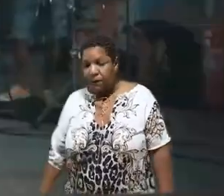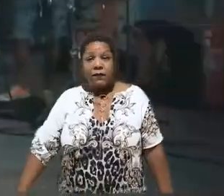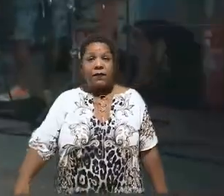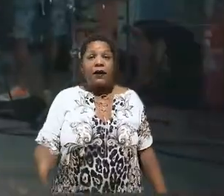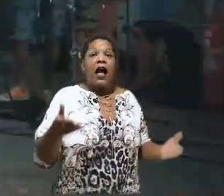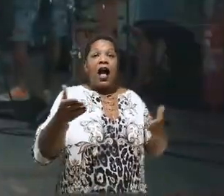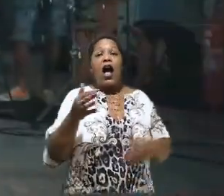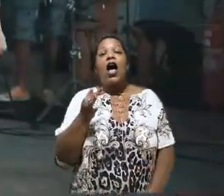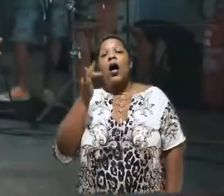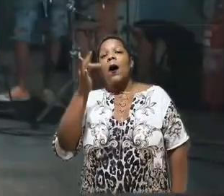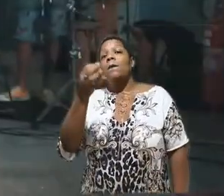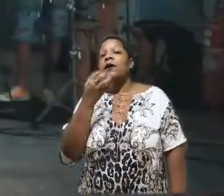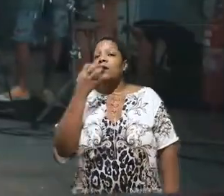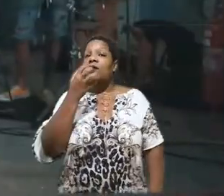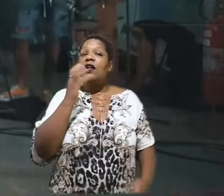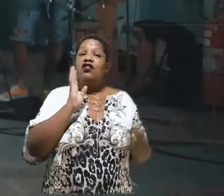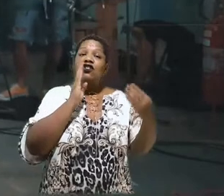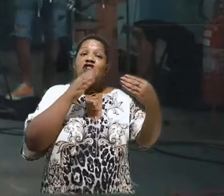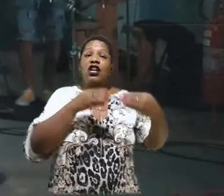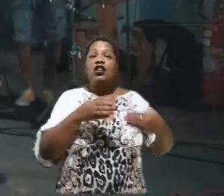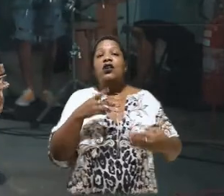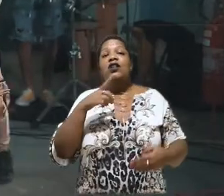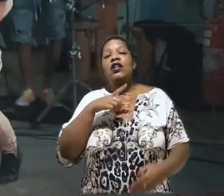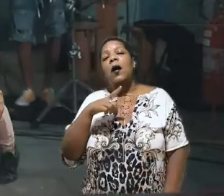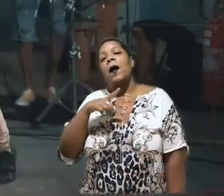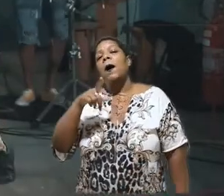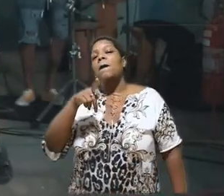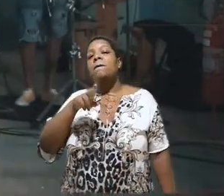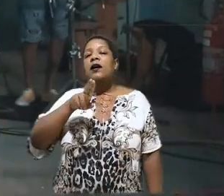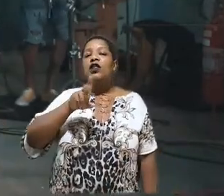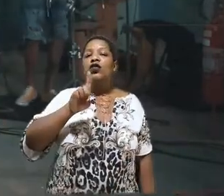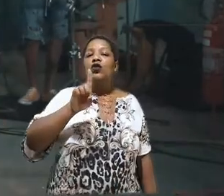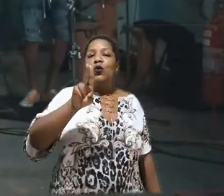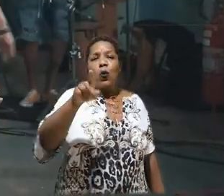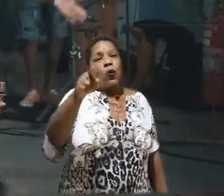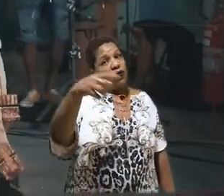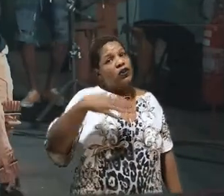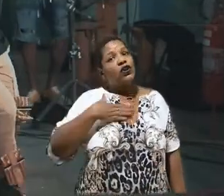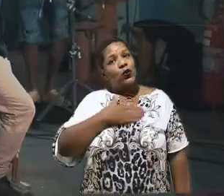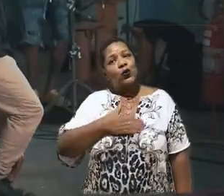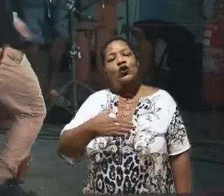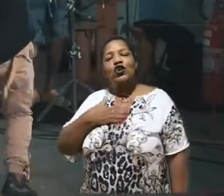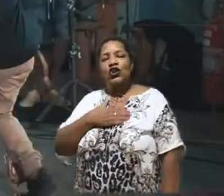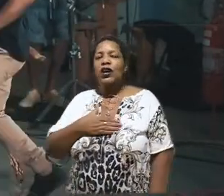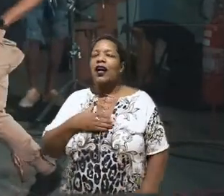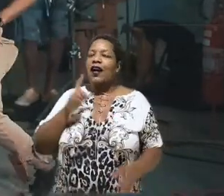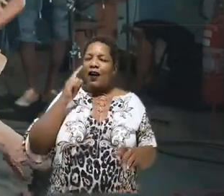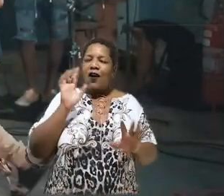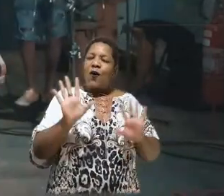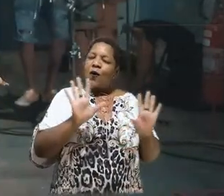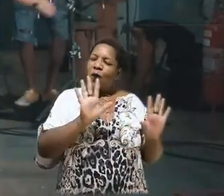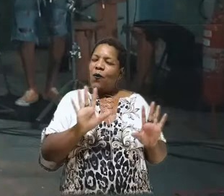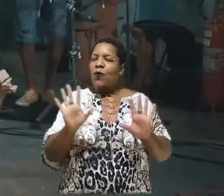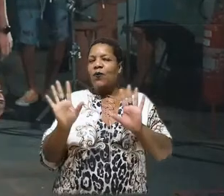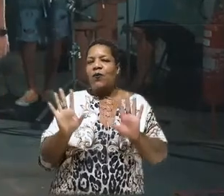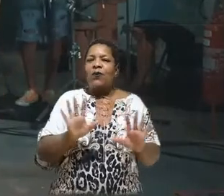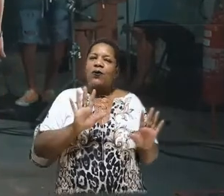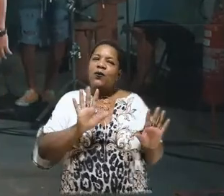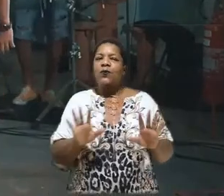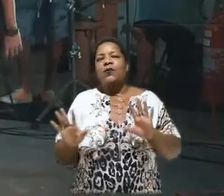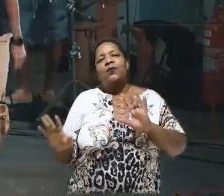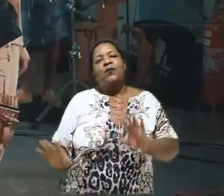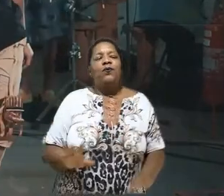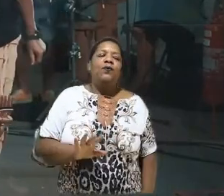próxima à direita do meu óculos quando para você curtir um pouquinho para